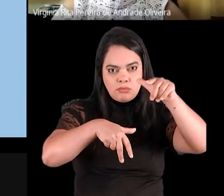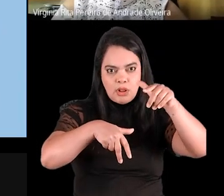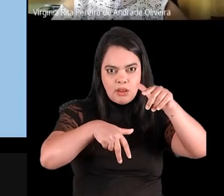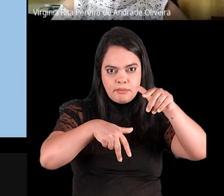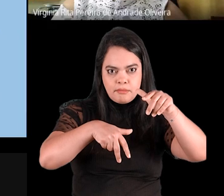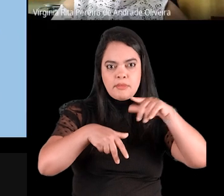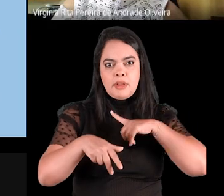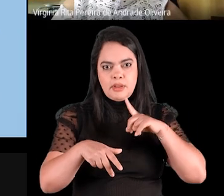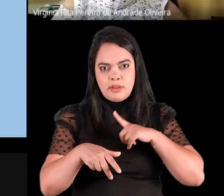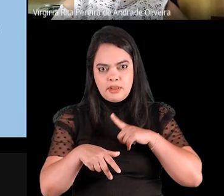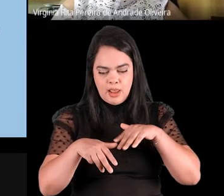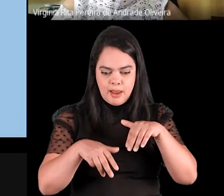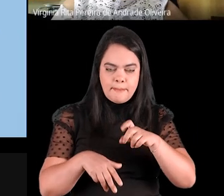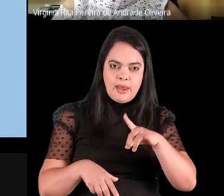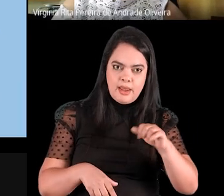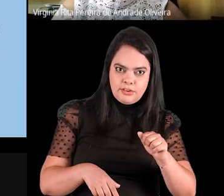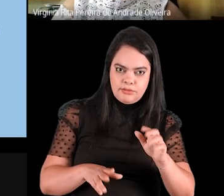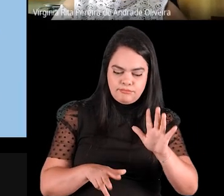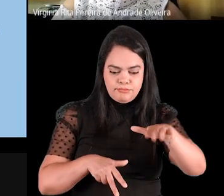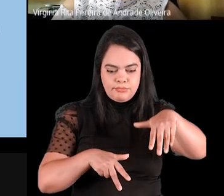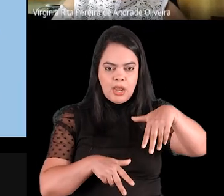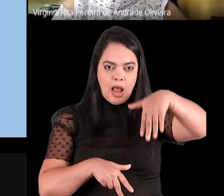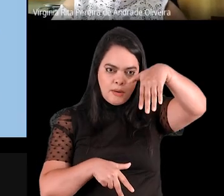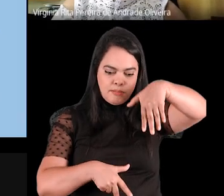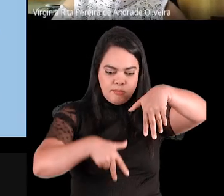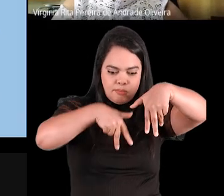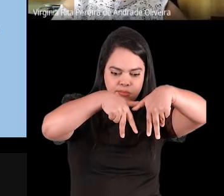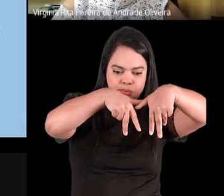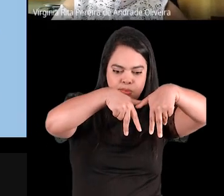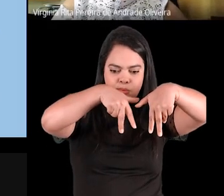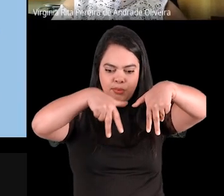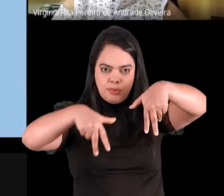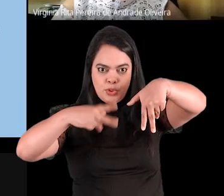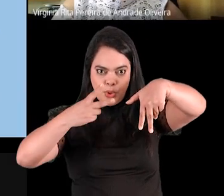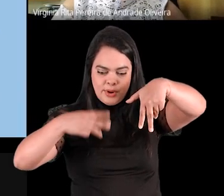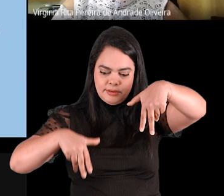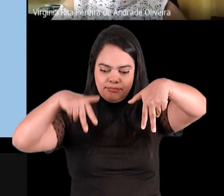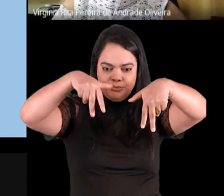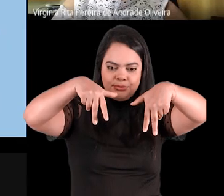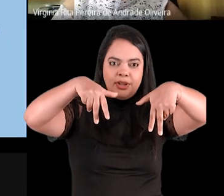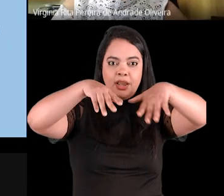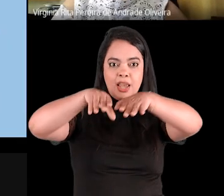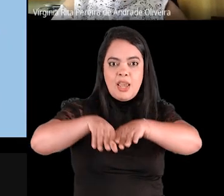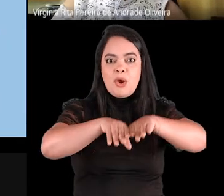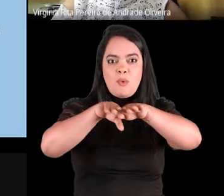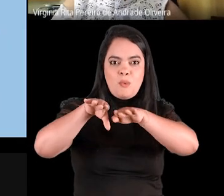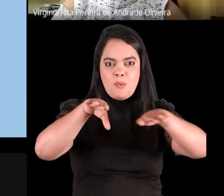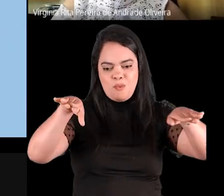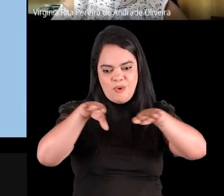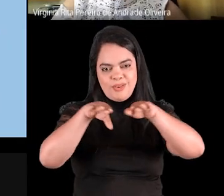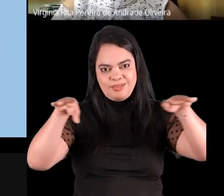médio está em cima de um caixote e a criança pequena em cima de dois. Logo abaixo a palavra equidade.